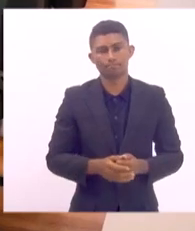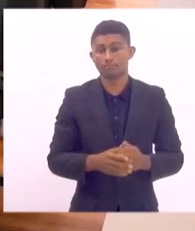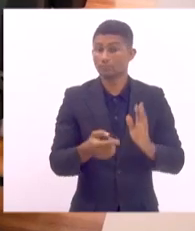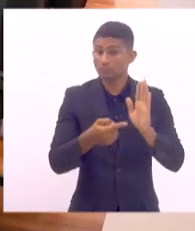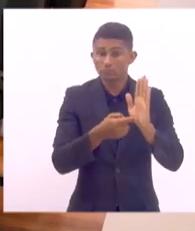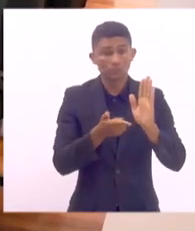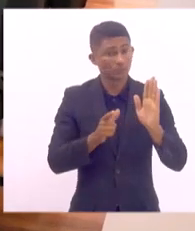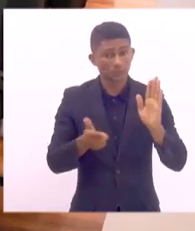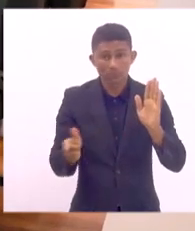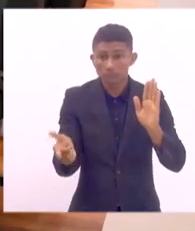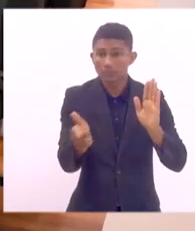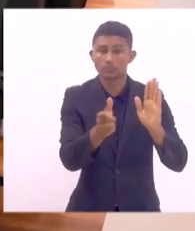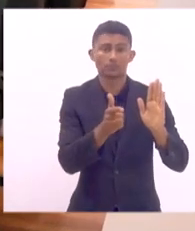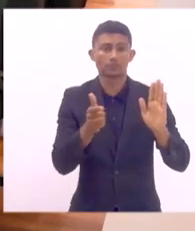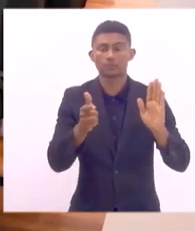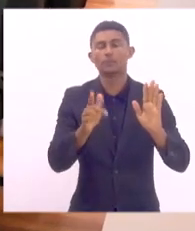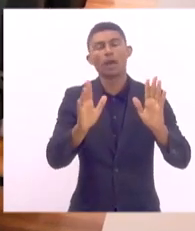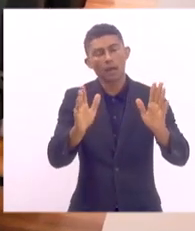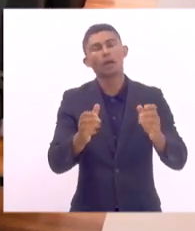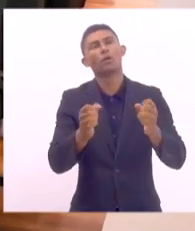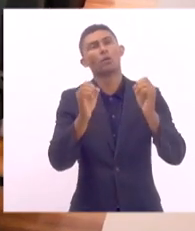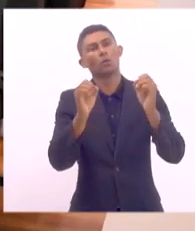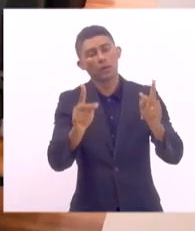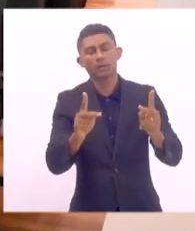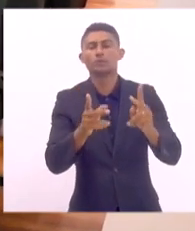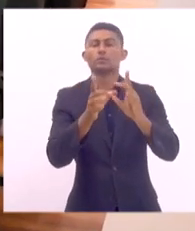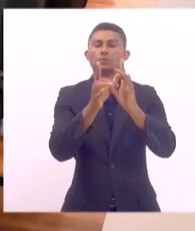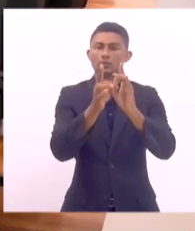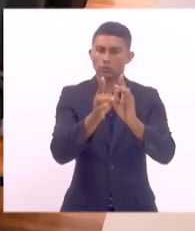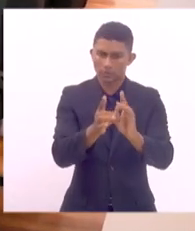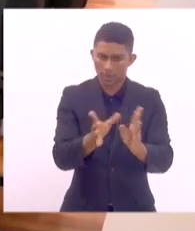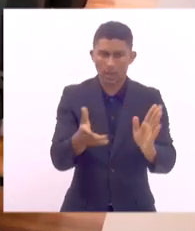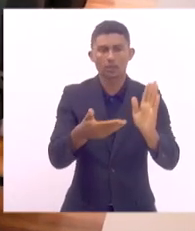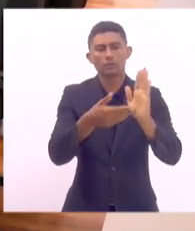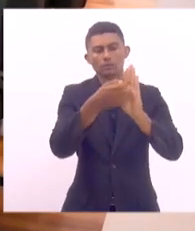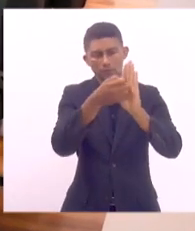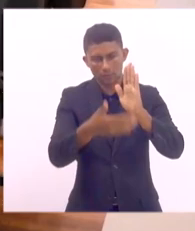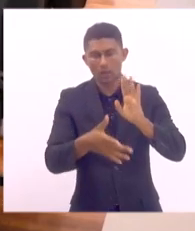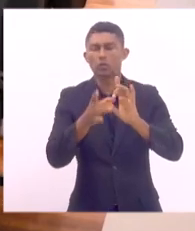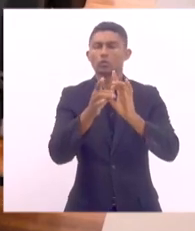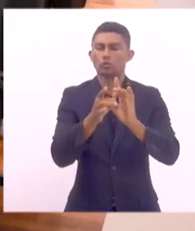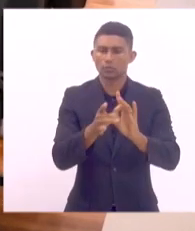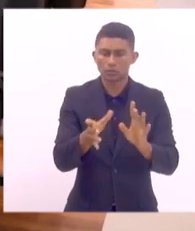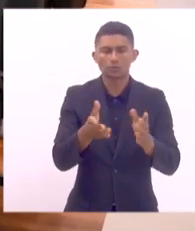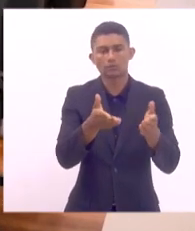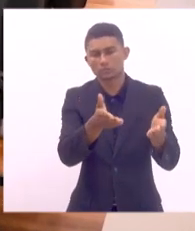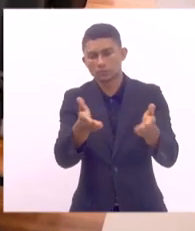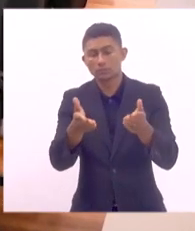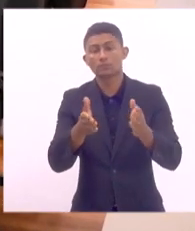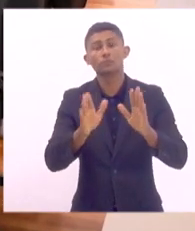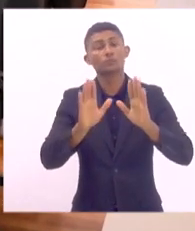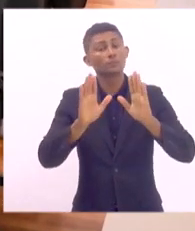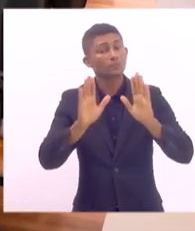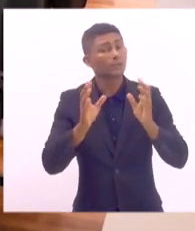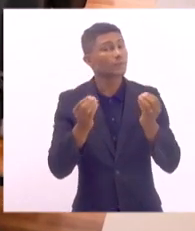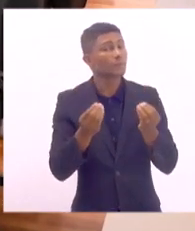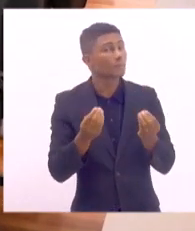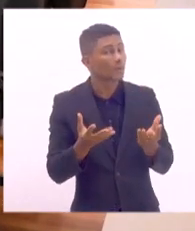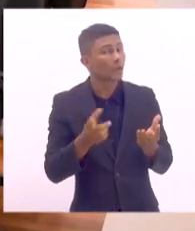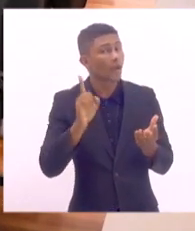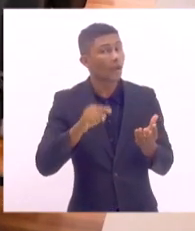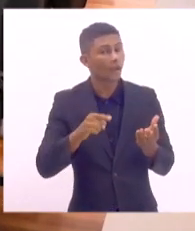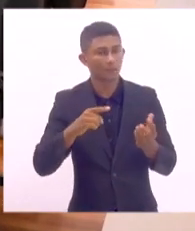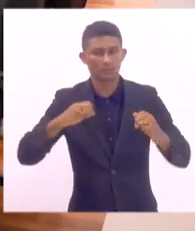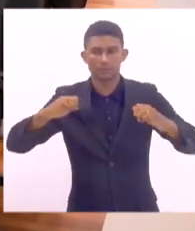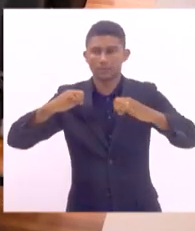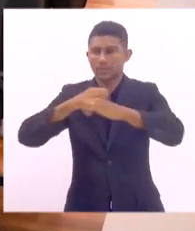coisa é a seguinte, fica autorizado o procedimento para inerente, aí, mas ali é para fazer convênio com os